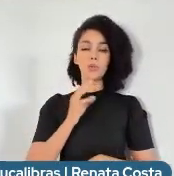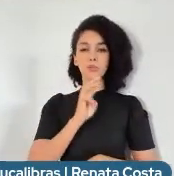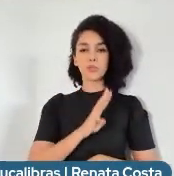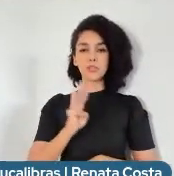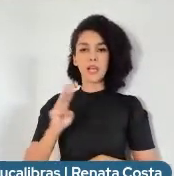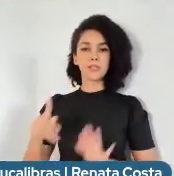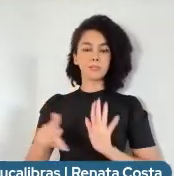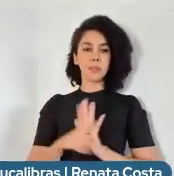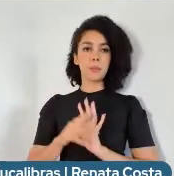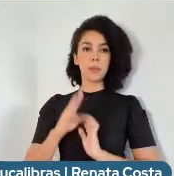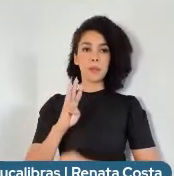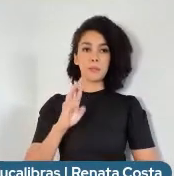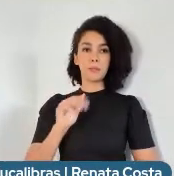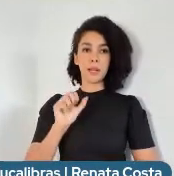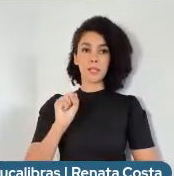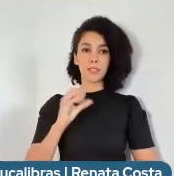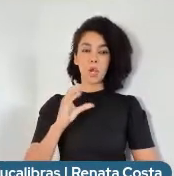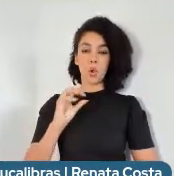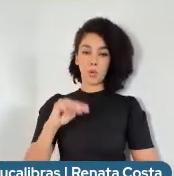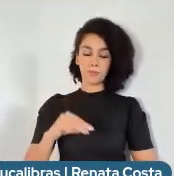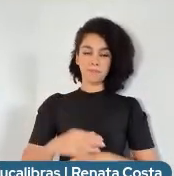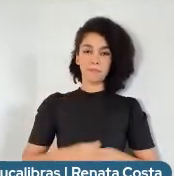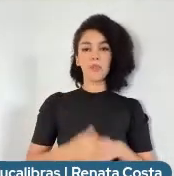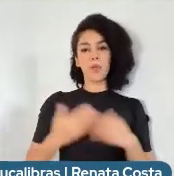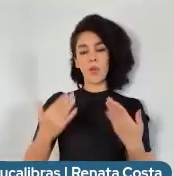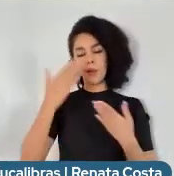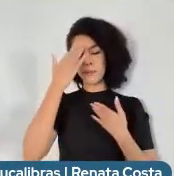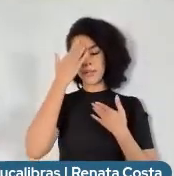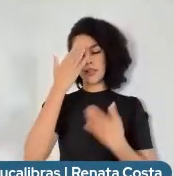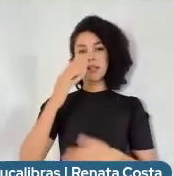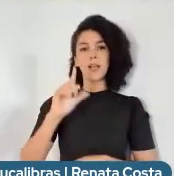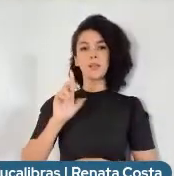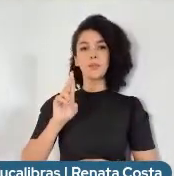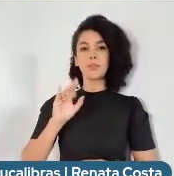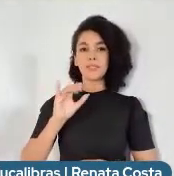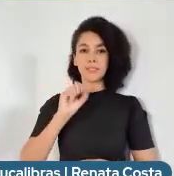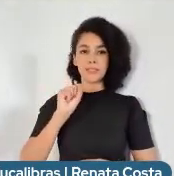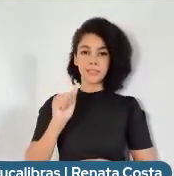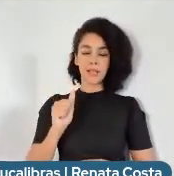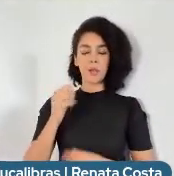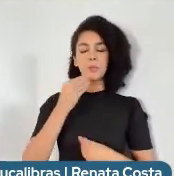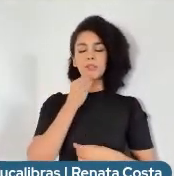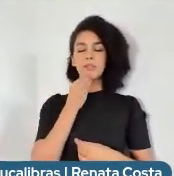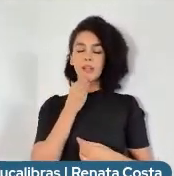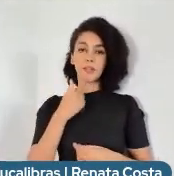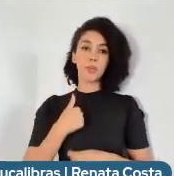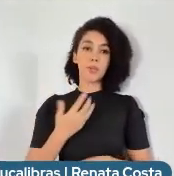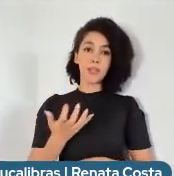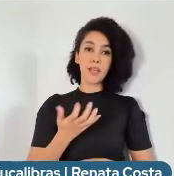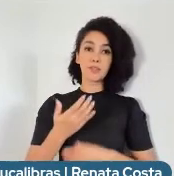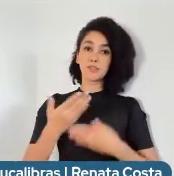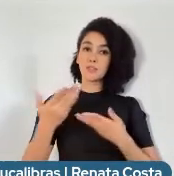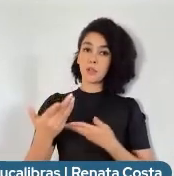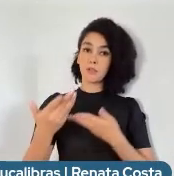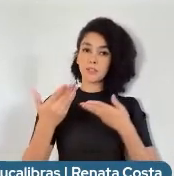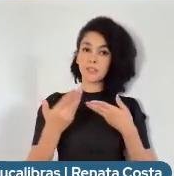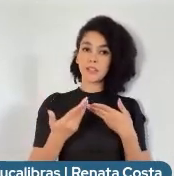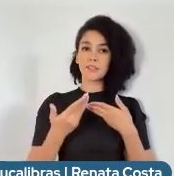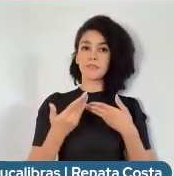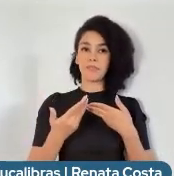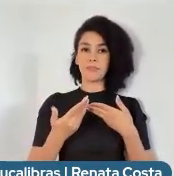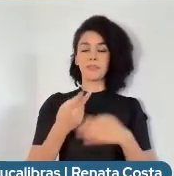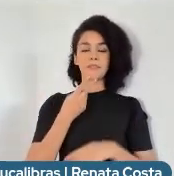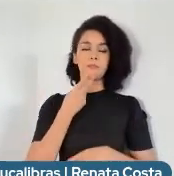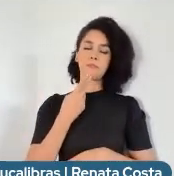Brascom. Muito obrigada, Luísa, por essa oportunidade. Eu queria chamá-la para fazer uma